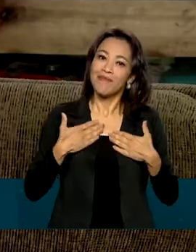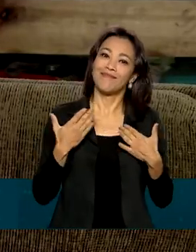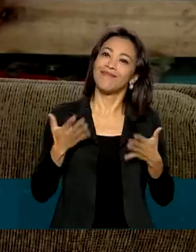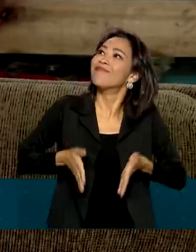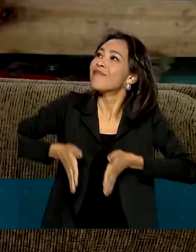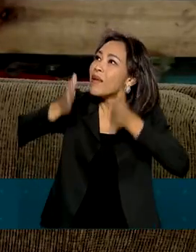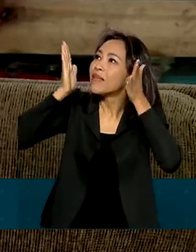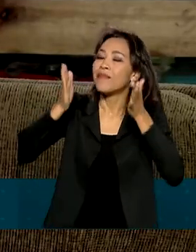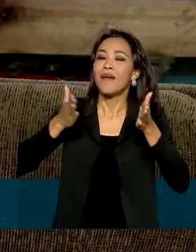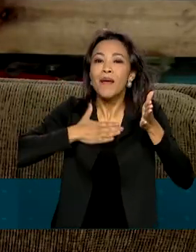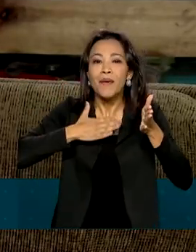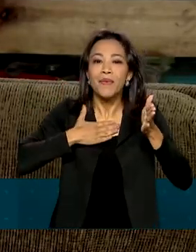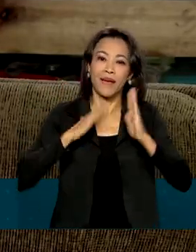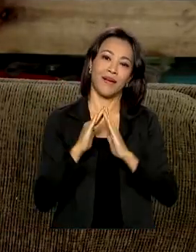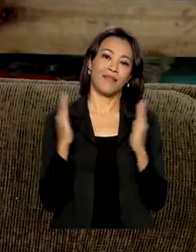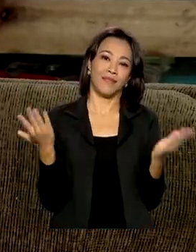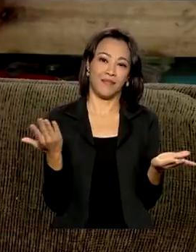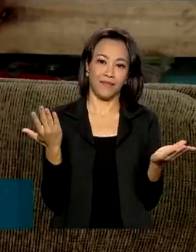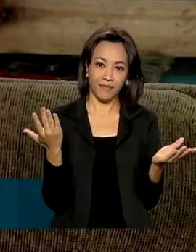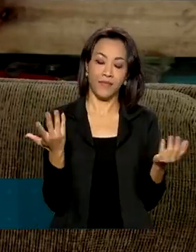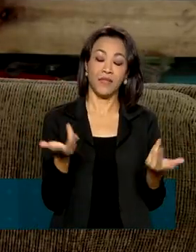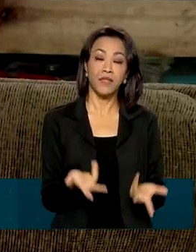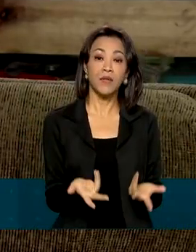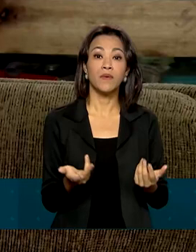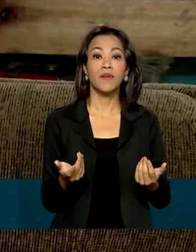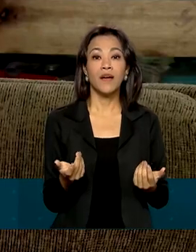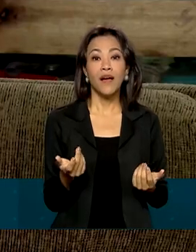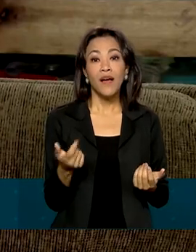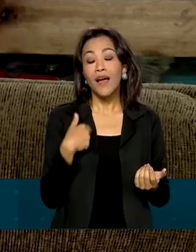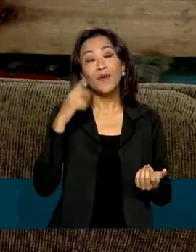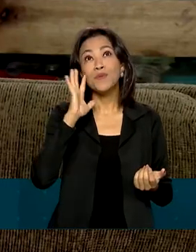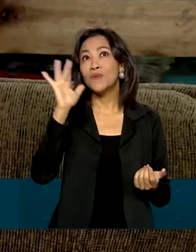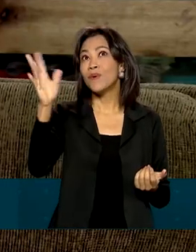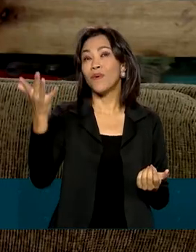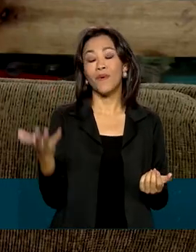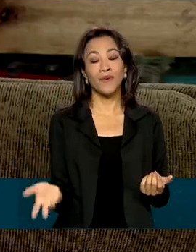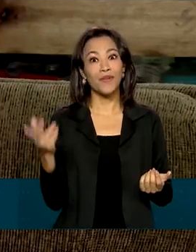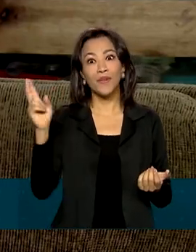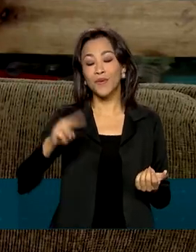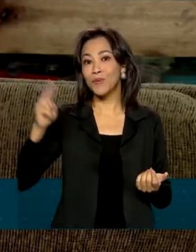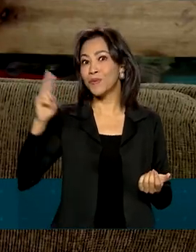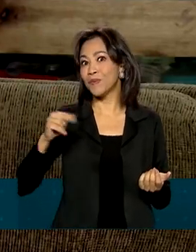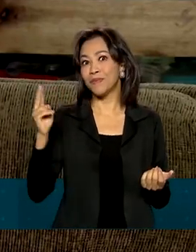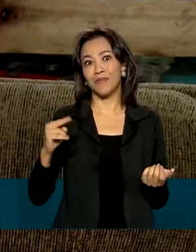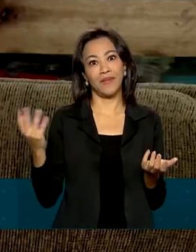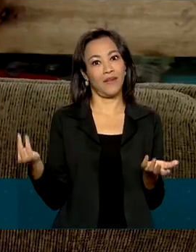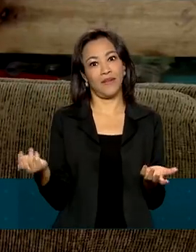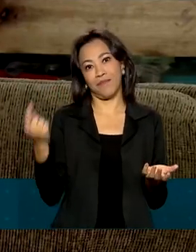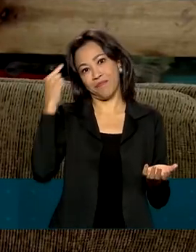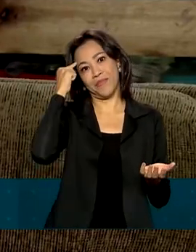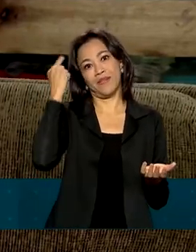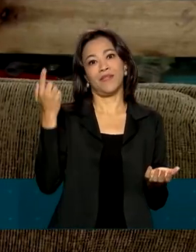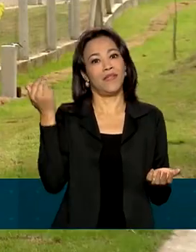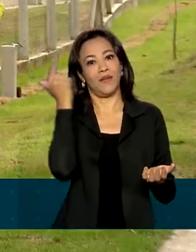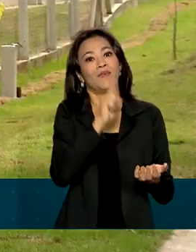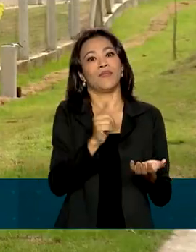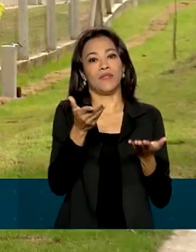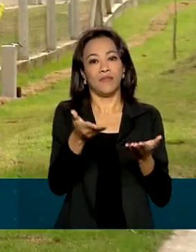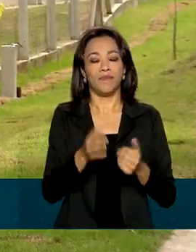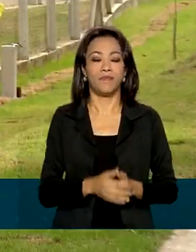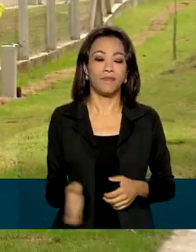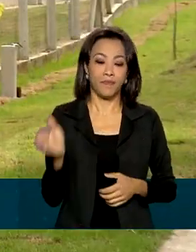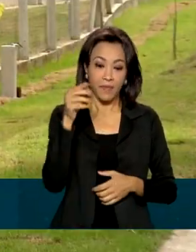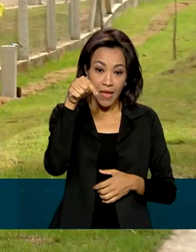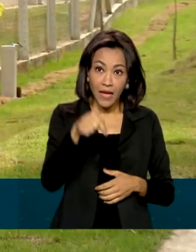sabe? Aquela satisfação de ser meu. E tipo assim, um sonho que nunca, a gente nunca esperava de realizar. O